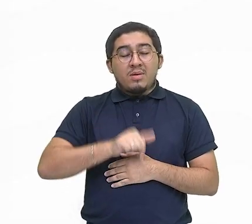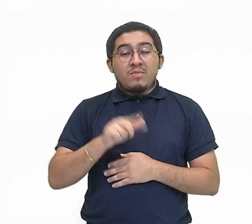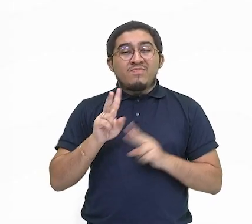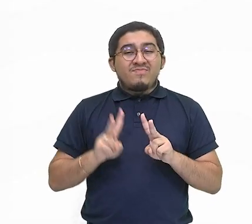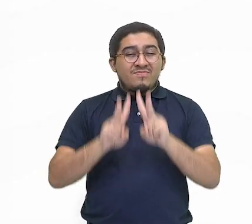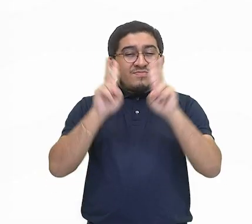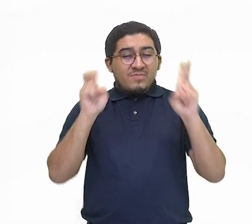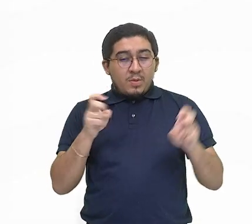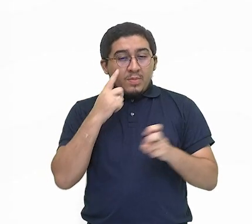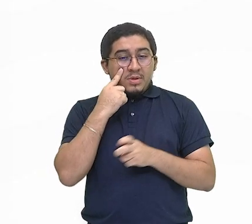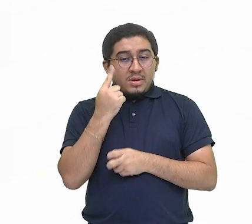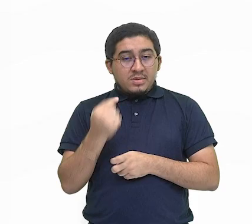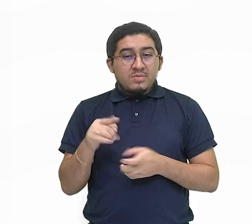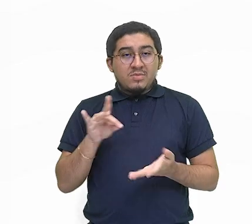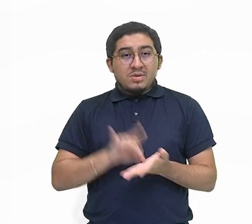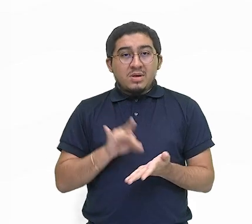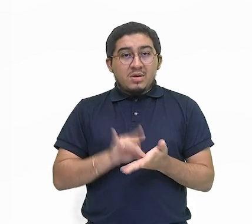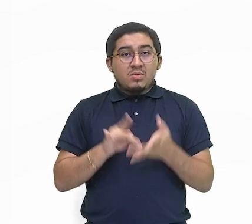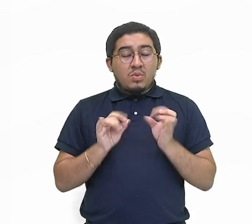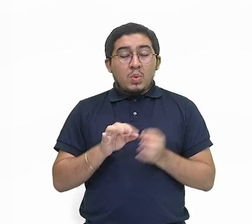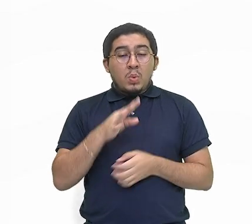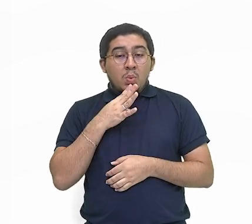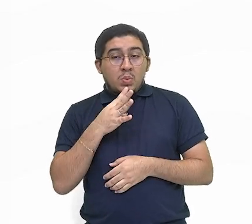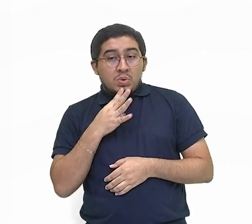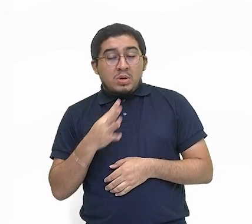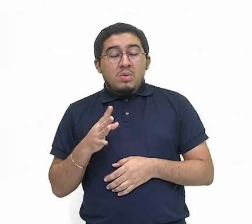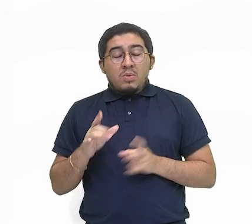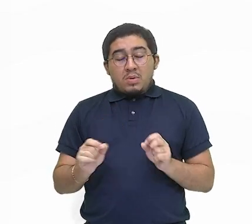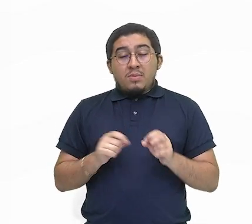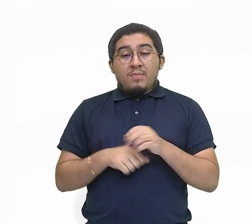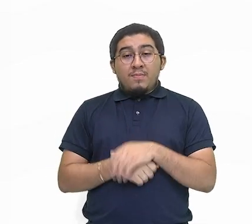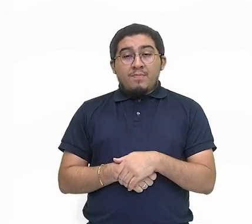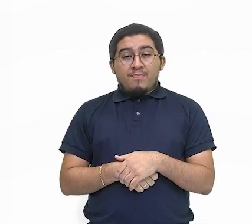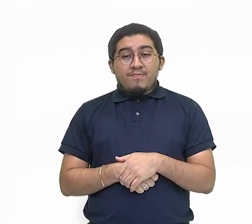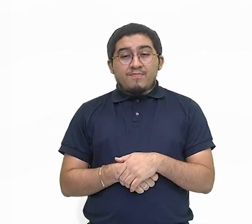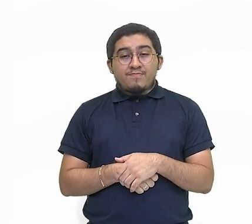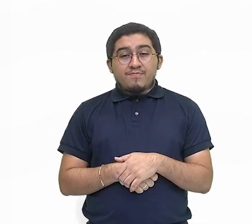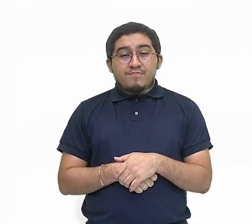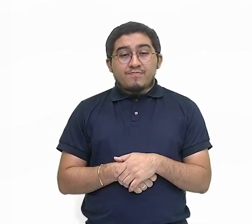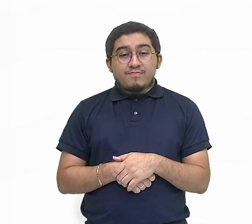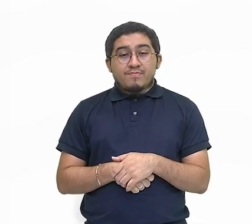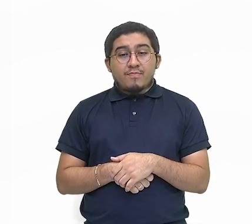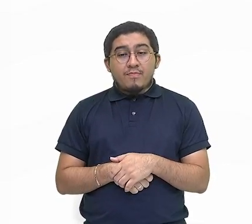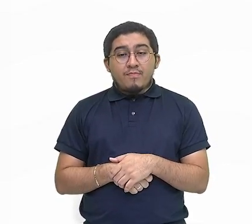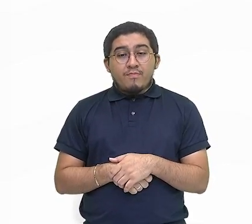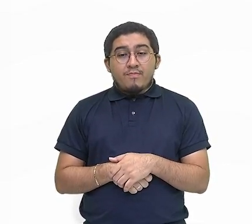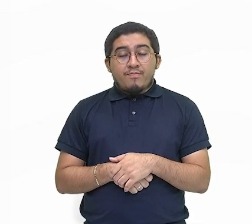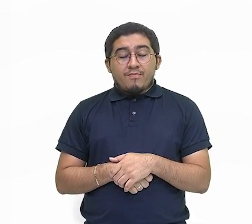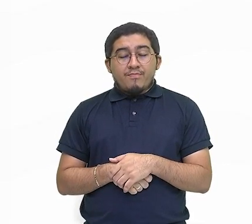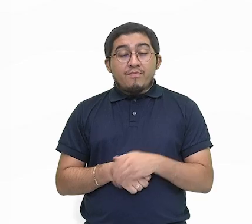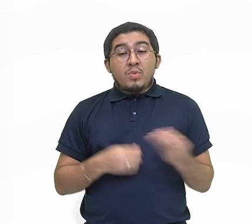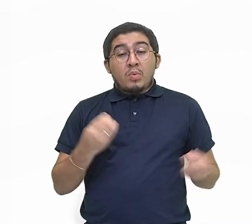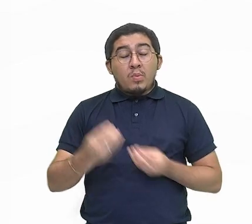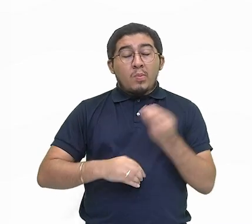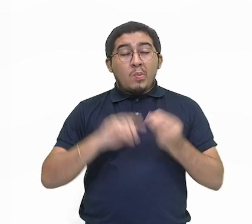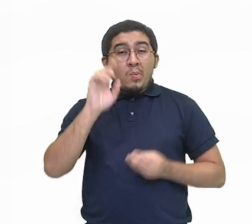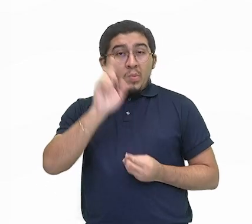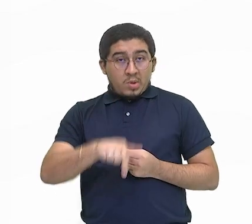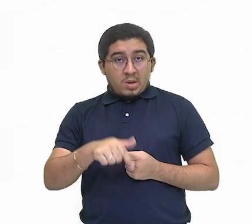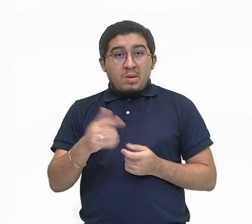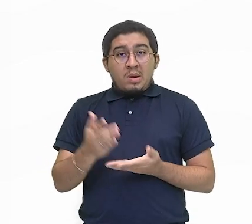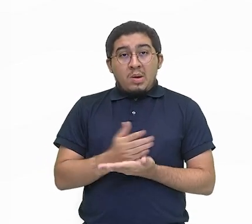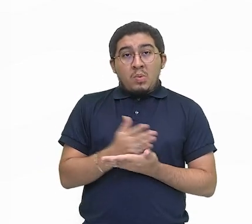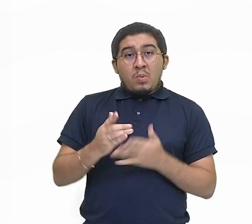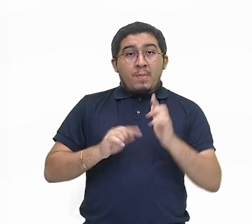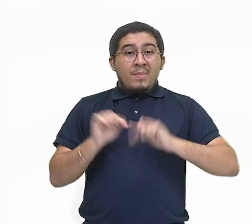muito interessante para conhecermos, digamos assim, a cara, o jeito, como está um